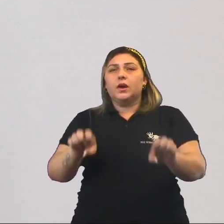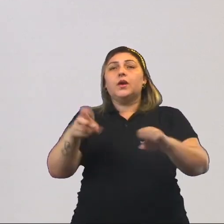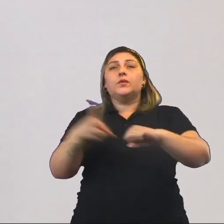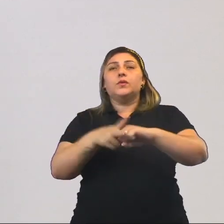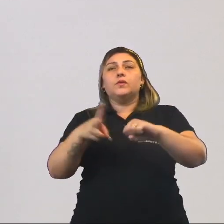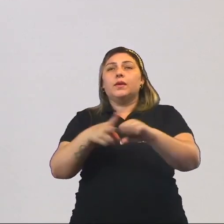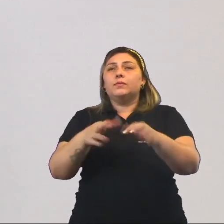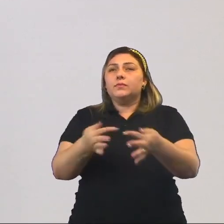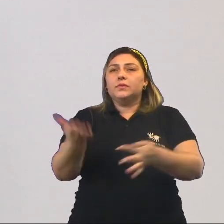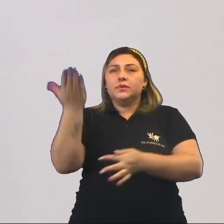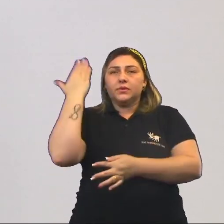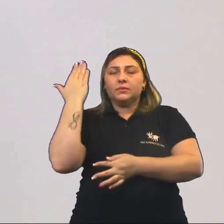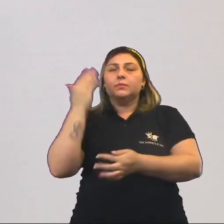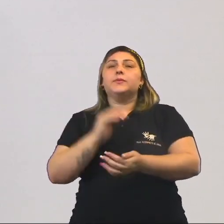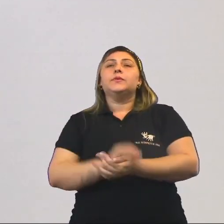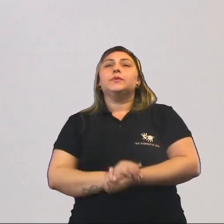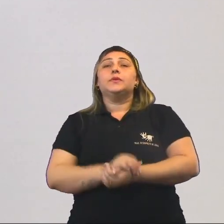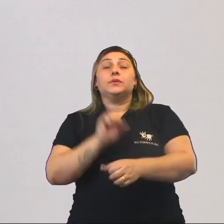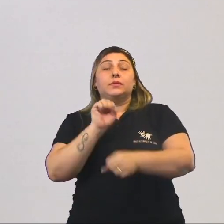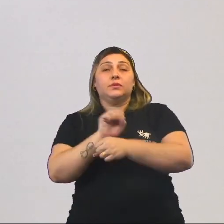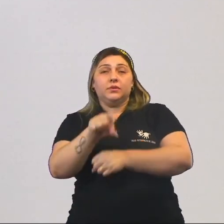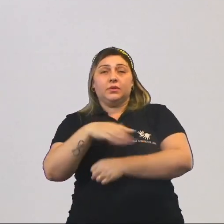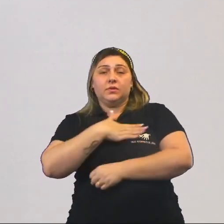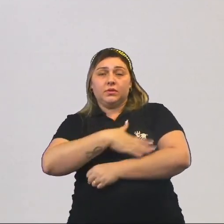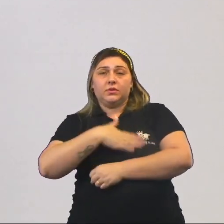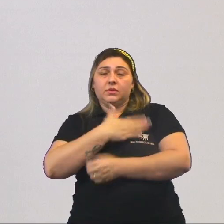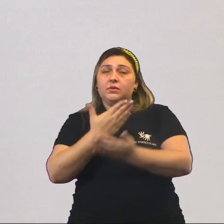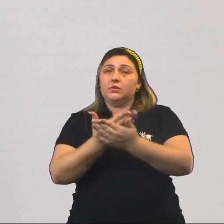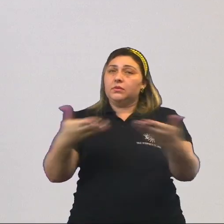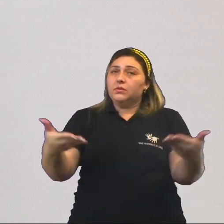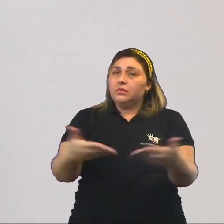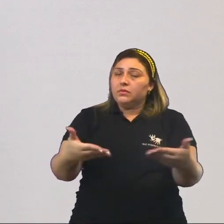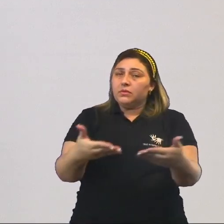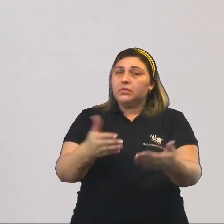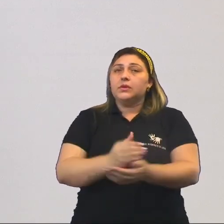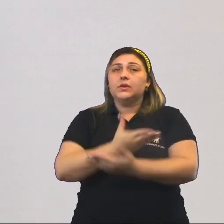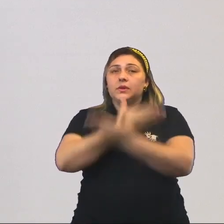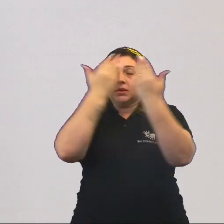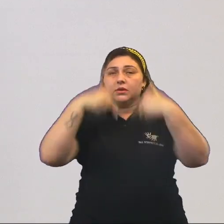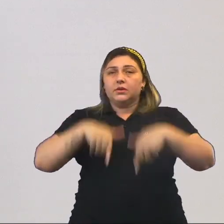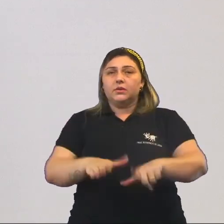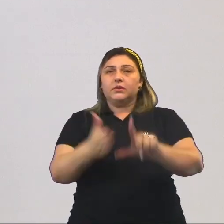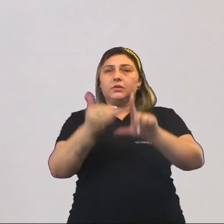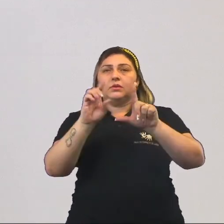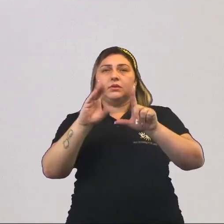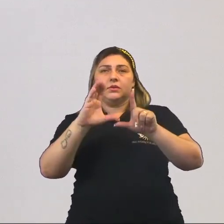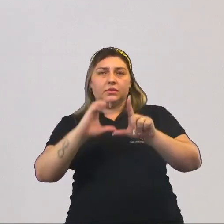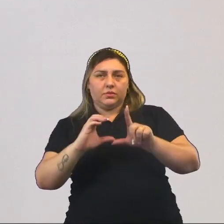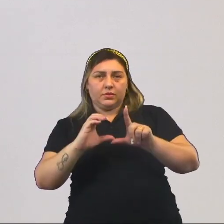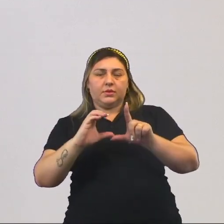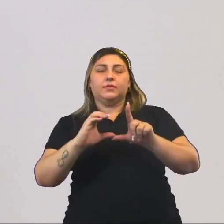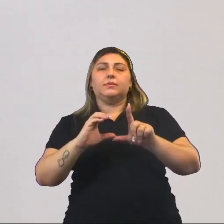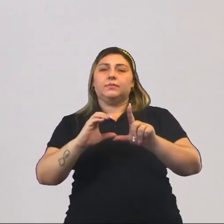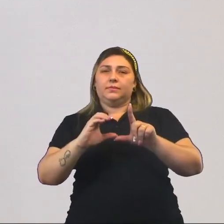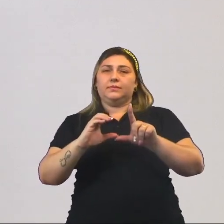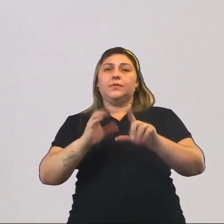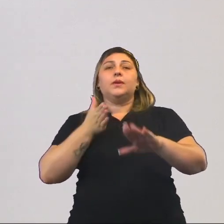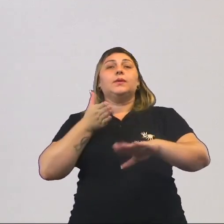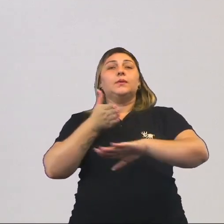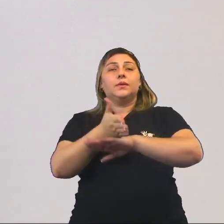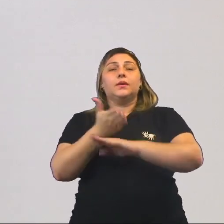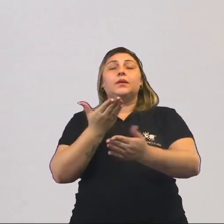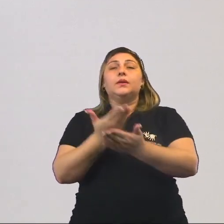Past, ok? Então é isso, espero que vocês tenham gostado da aula de hoje. Não esqueçam de acessar a plataforma Eduque para ter